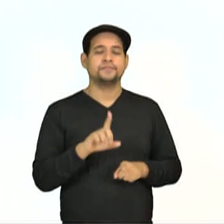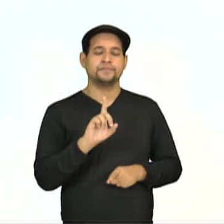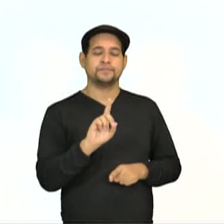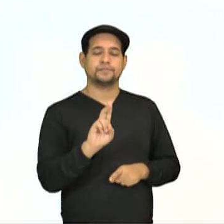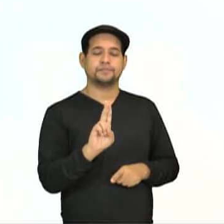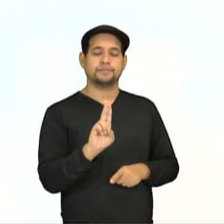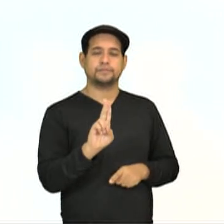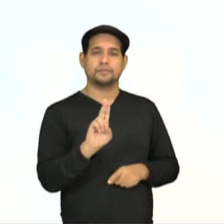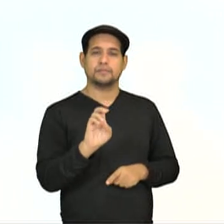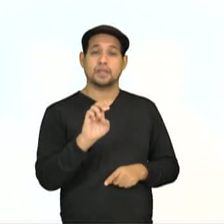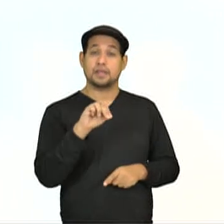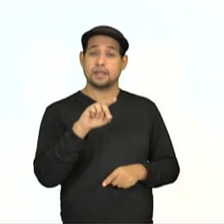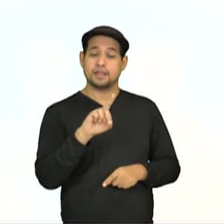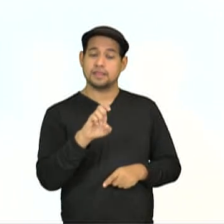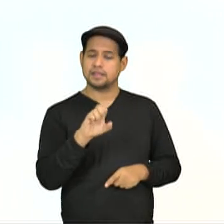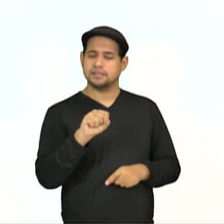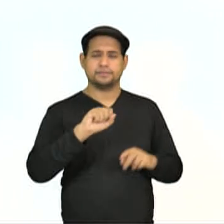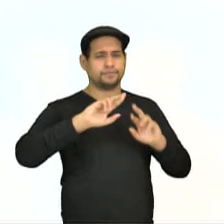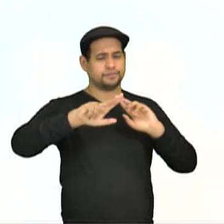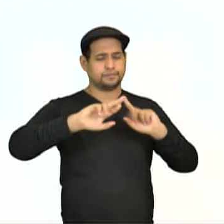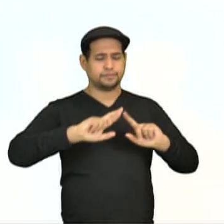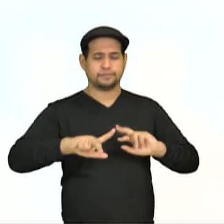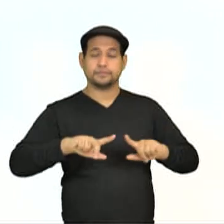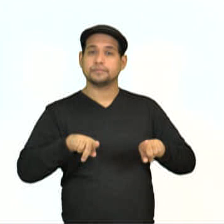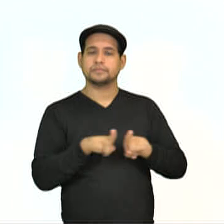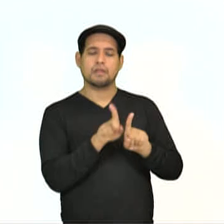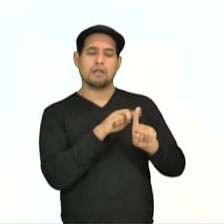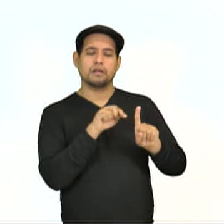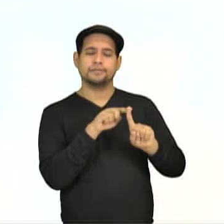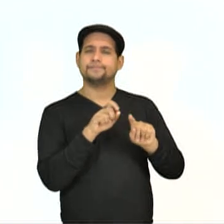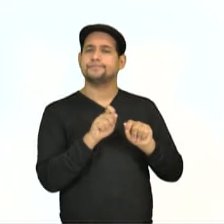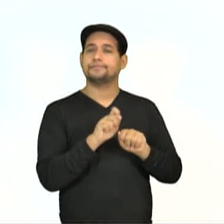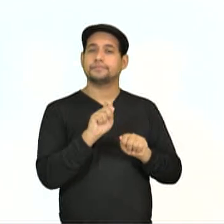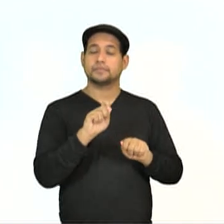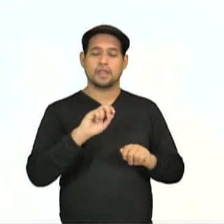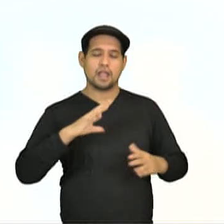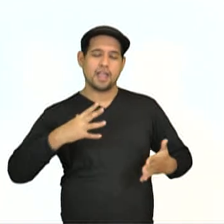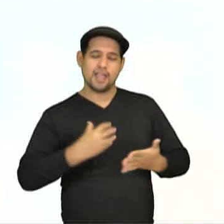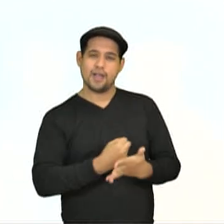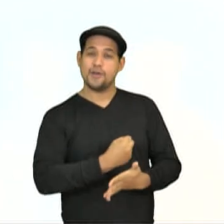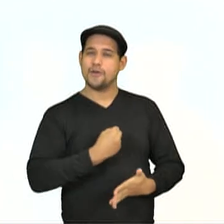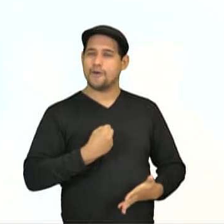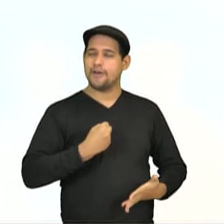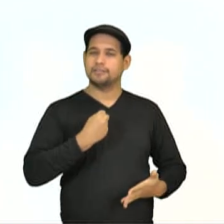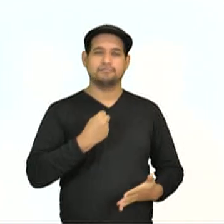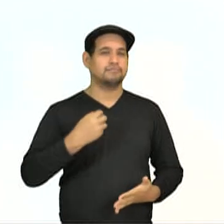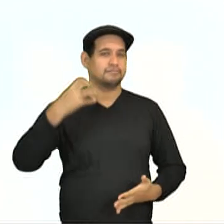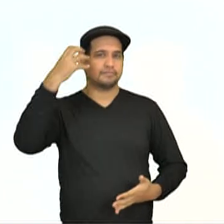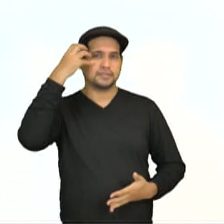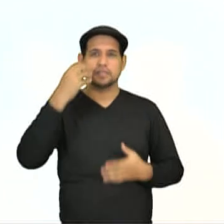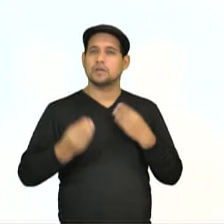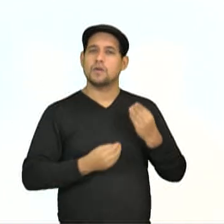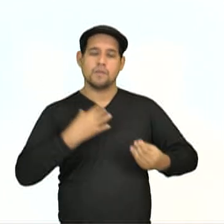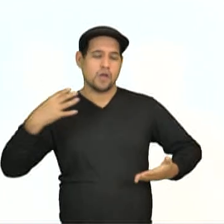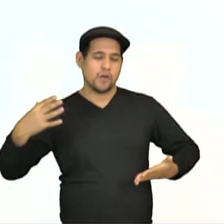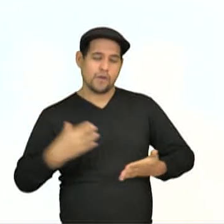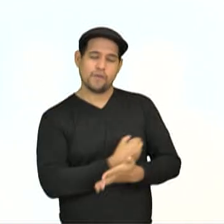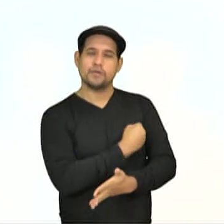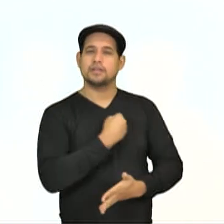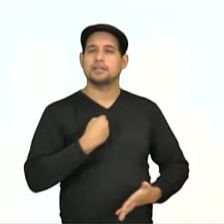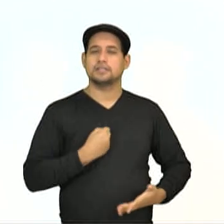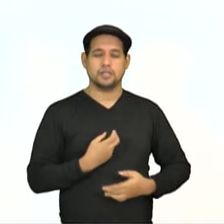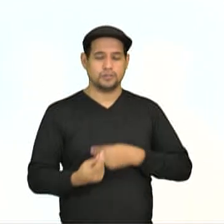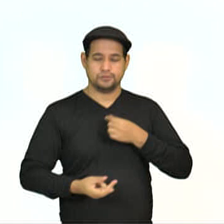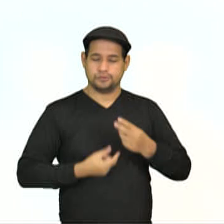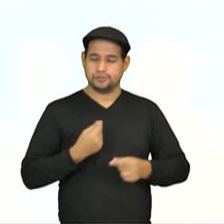duendes e outros. Também objetiva a realização do herói ou da heroína, mediante conquista de tesouro